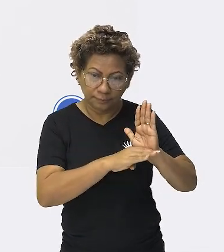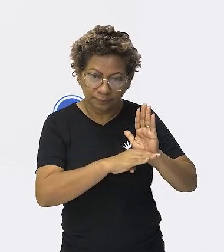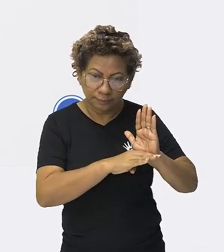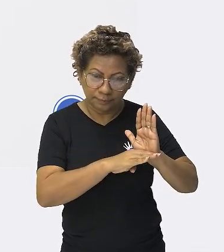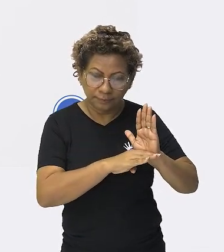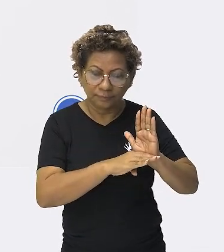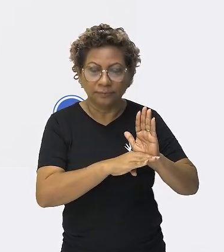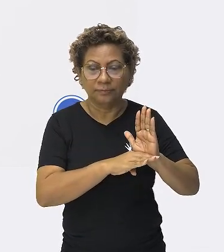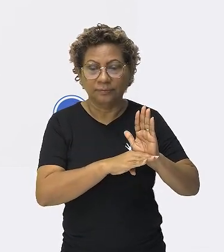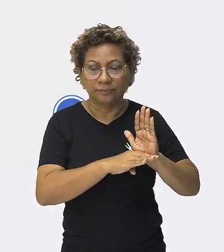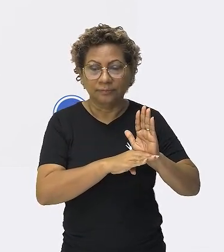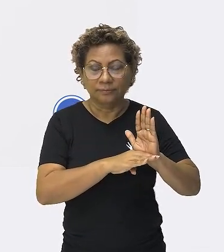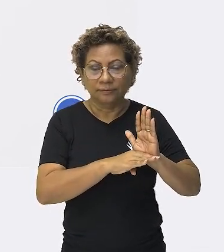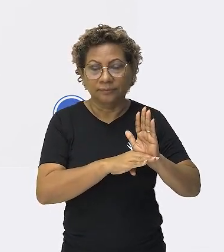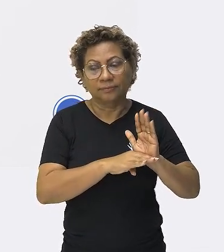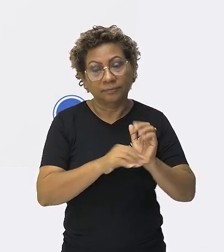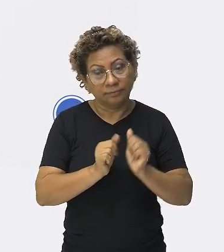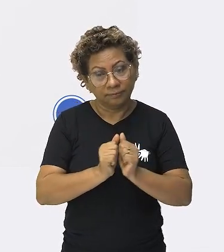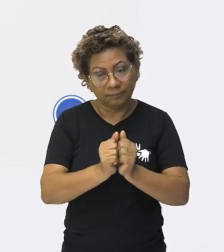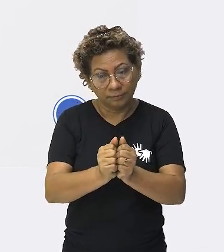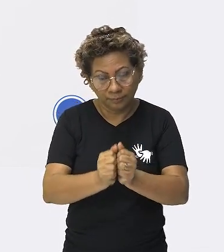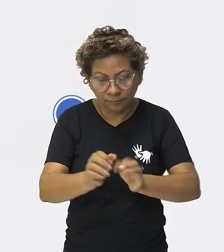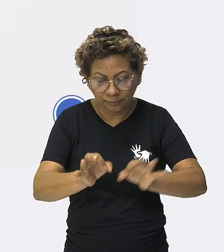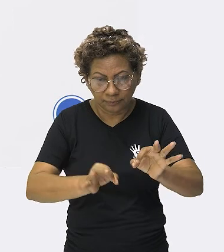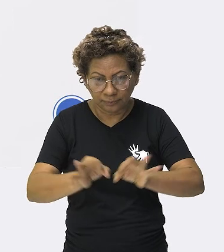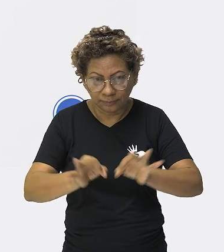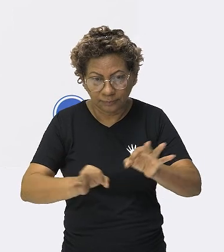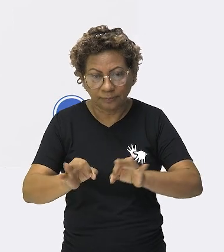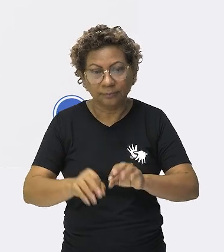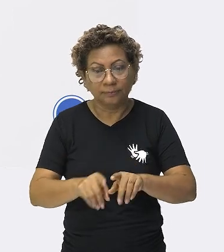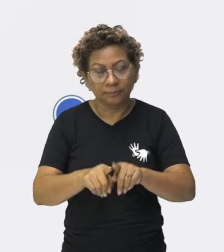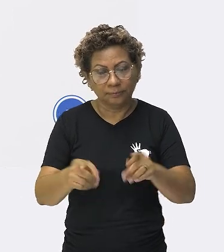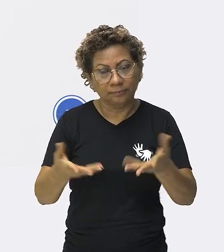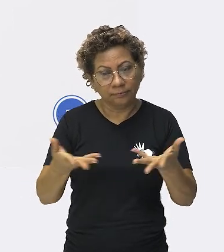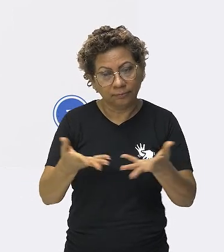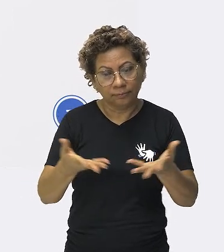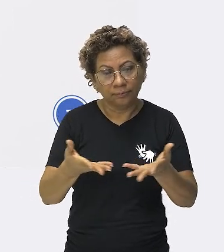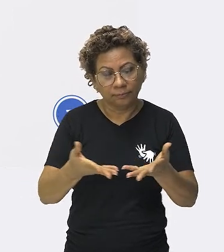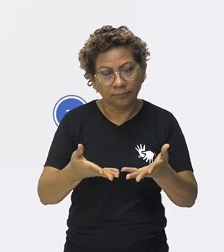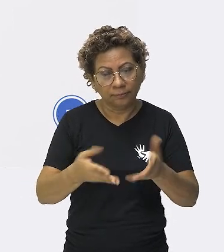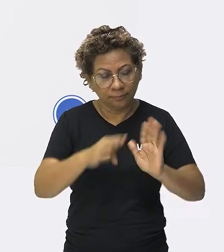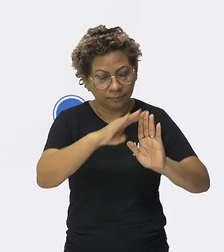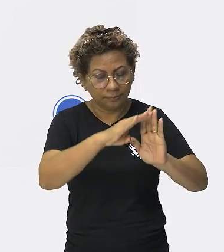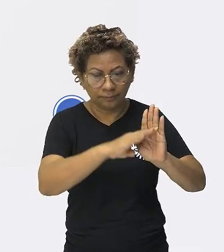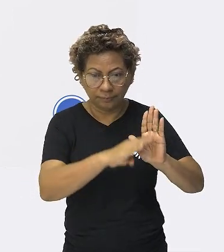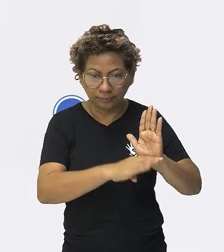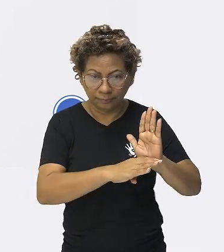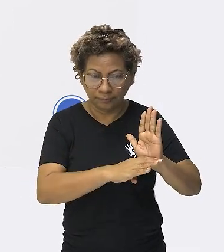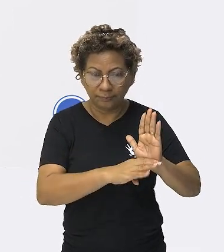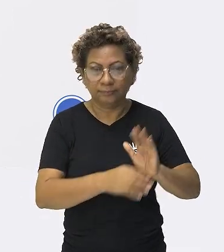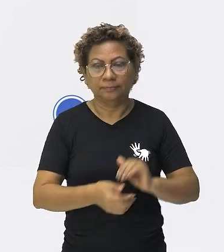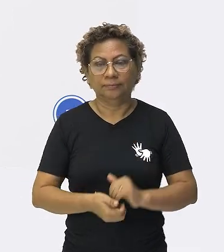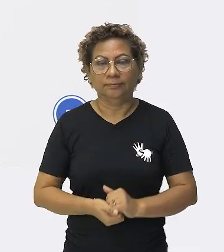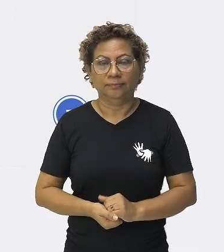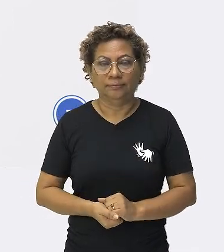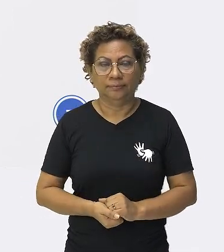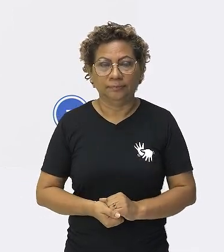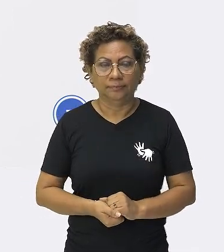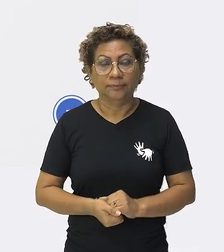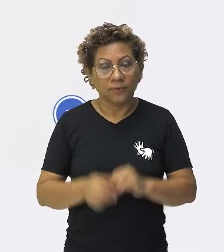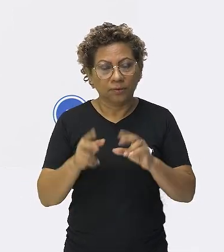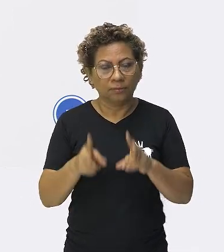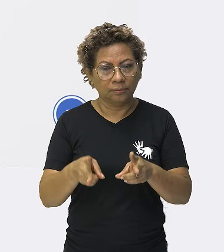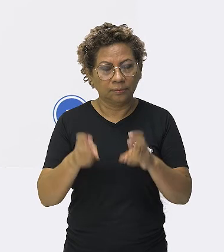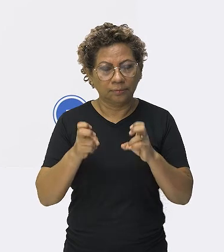a questão junto com vocês, tá? Mas a gente vai aqui acompanhar na nossa cartela o desenvolvimento. Então vejam